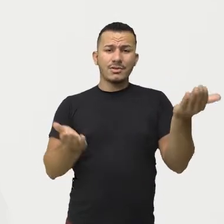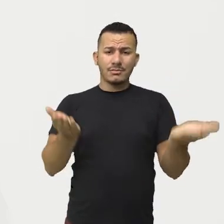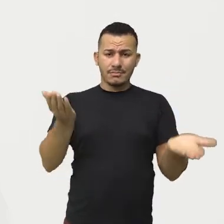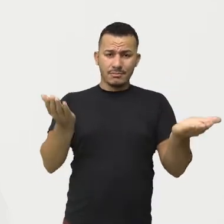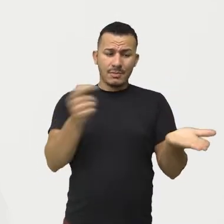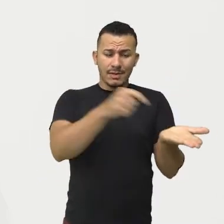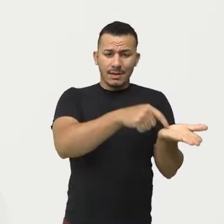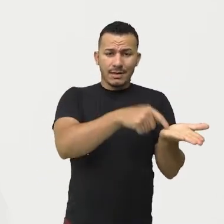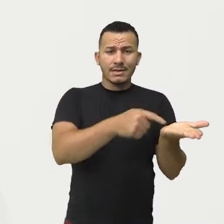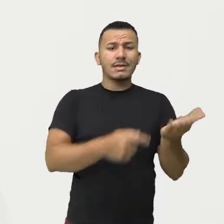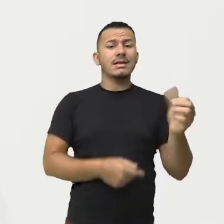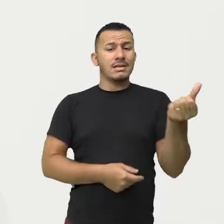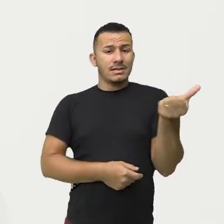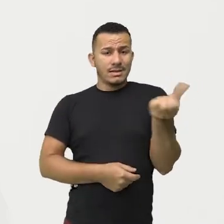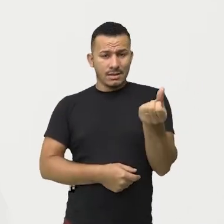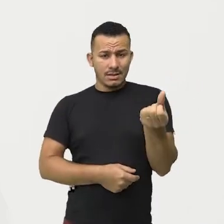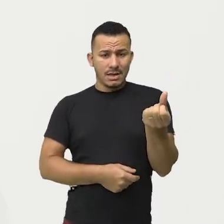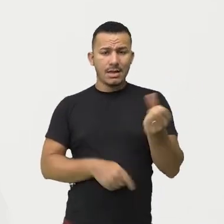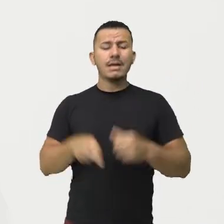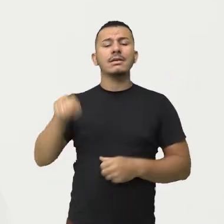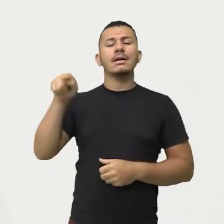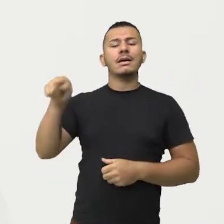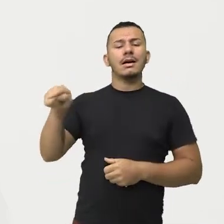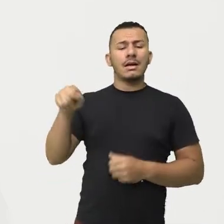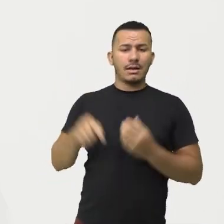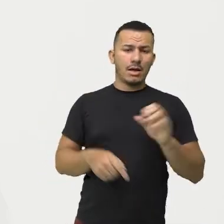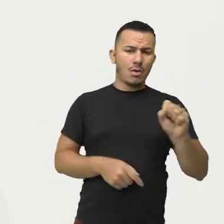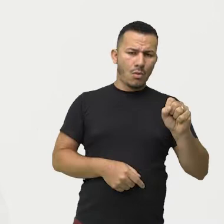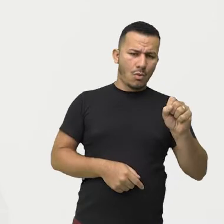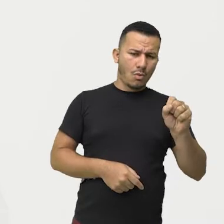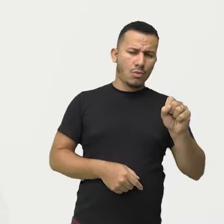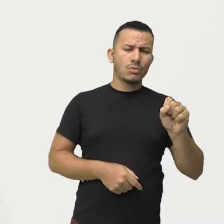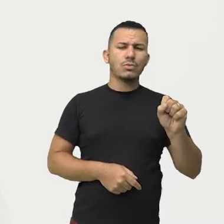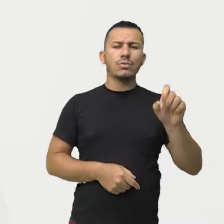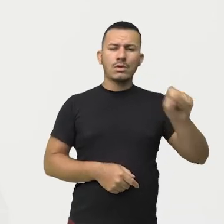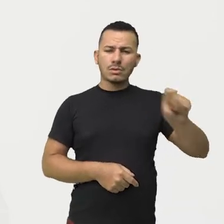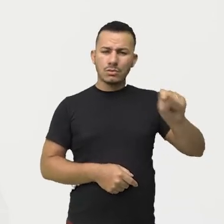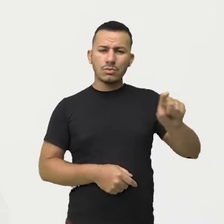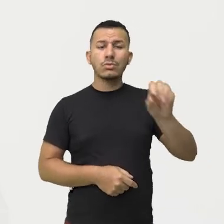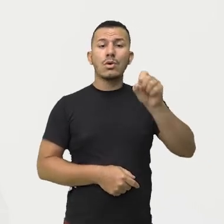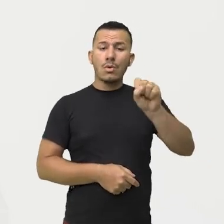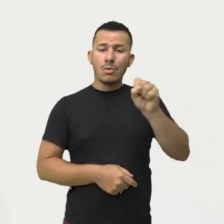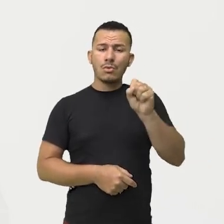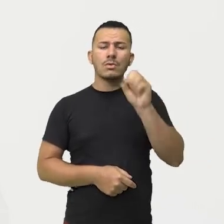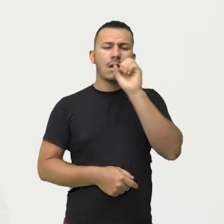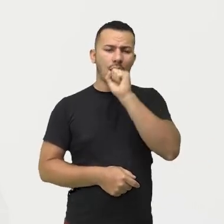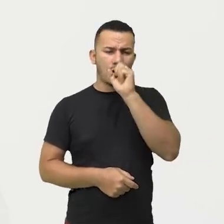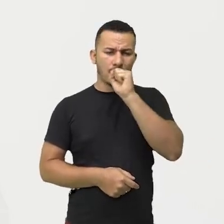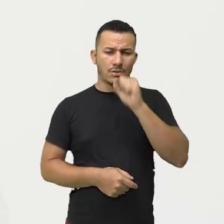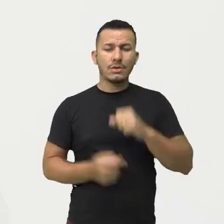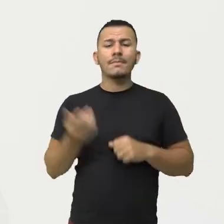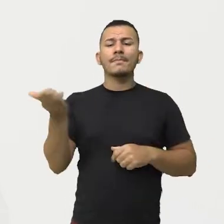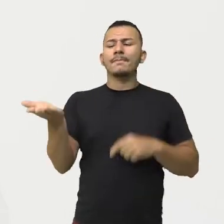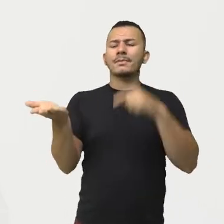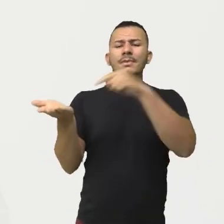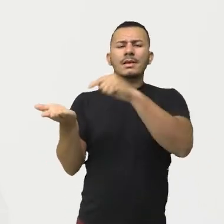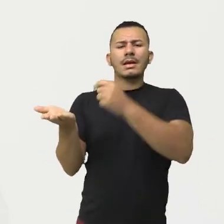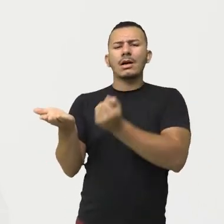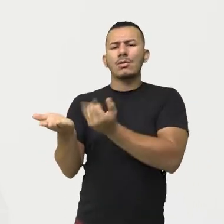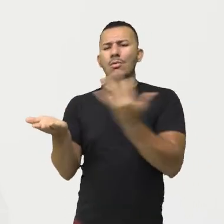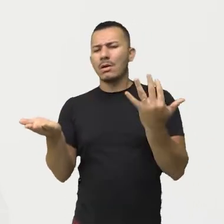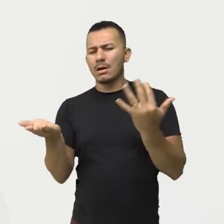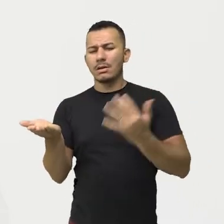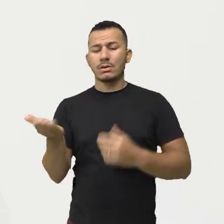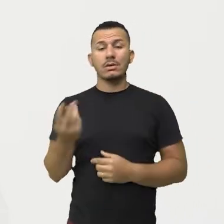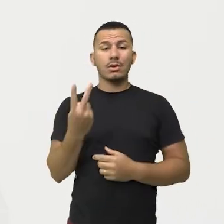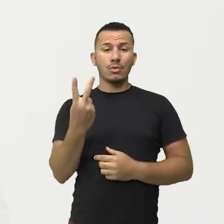16 bolas. 8 azuis e 8 laranjas. Do outro lado, o que que eu tenho? Eu tenho